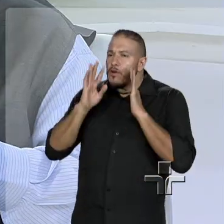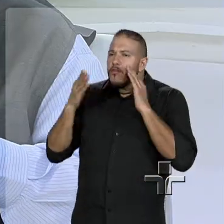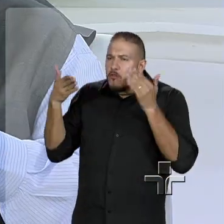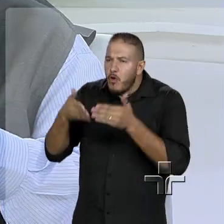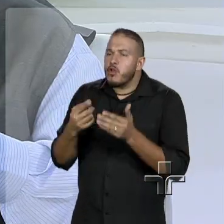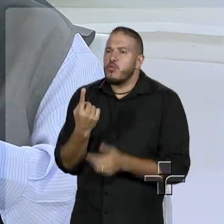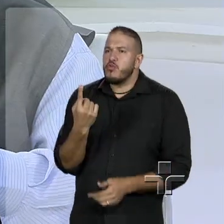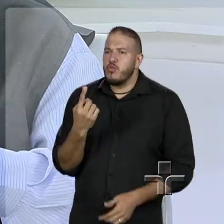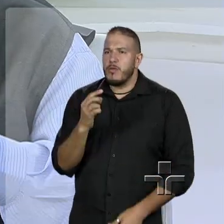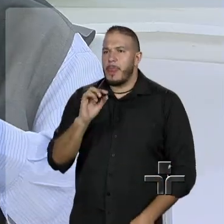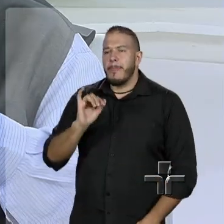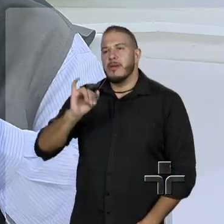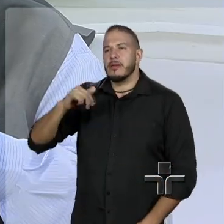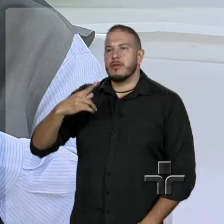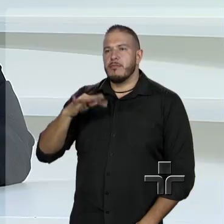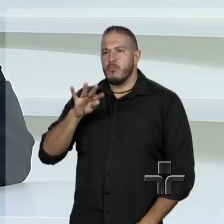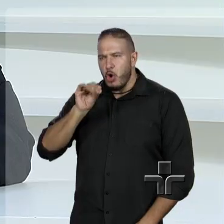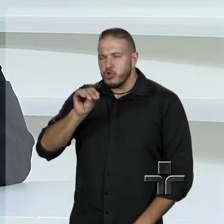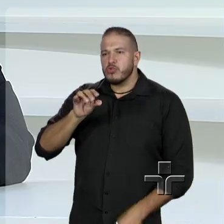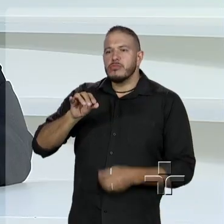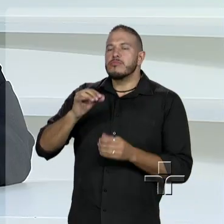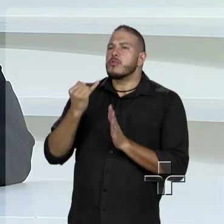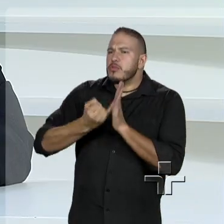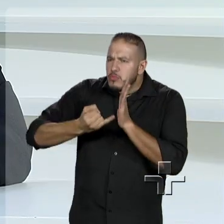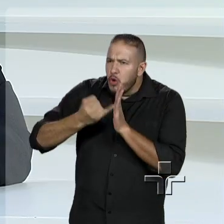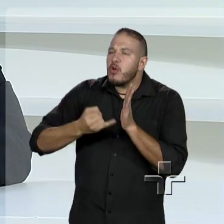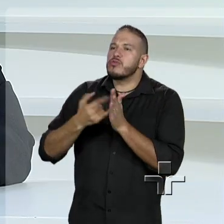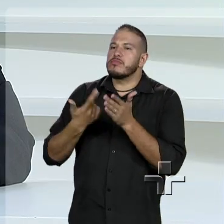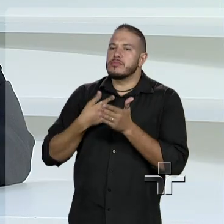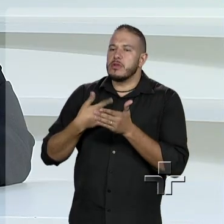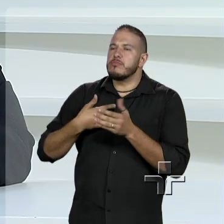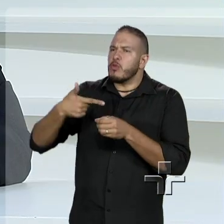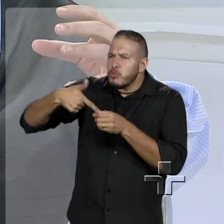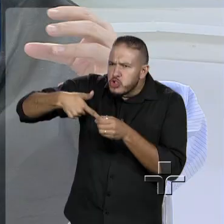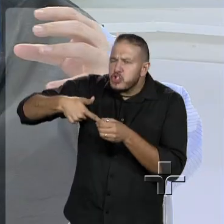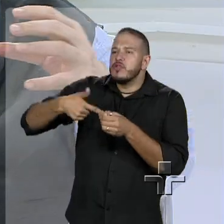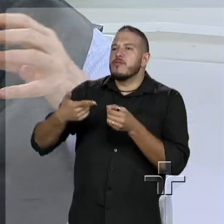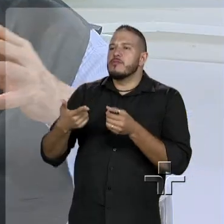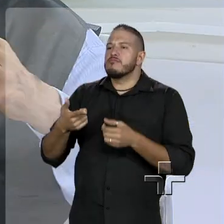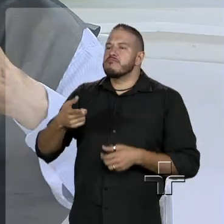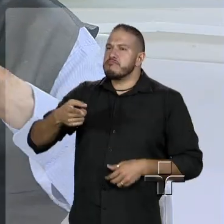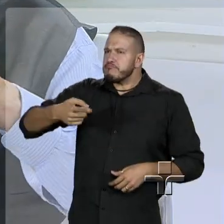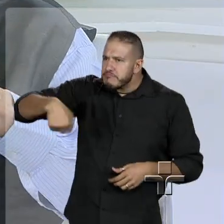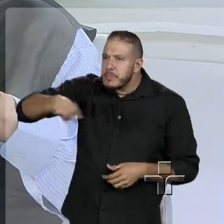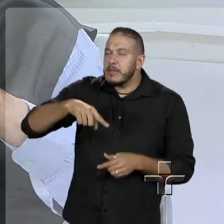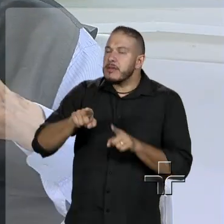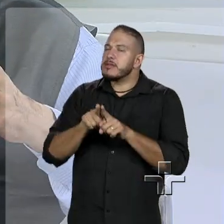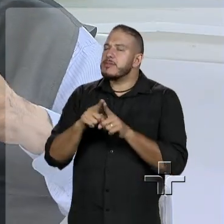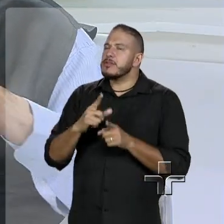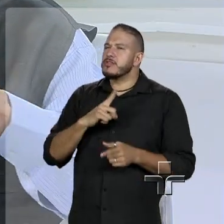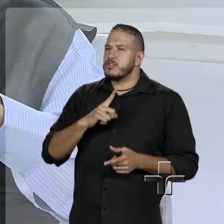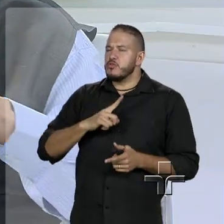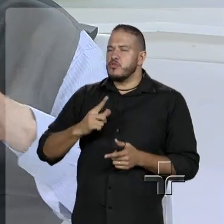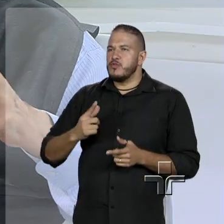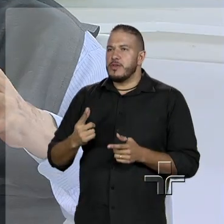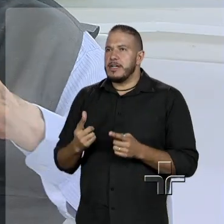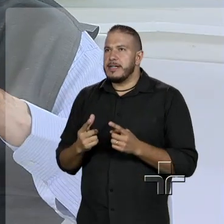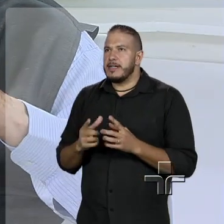Único sobre Combustíveis e Lubrificantes, e tinha o GIPOT, que era um